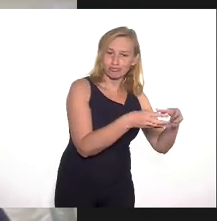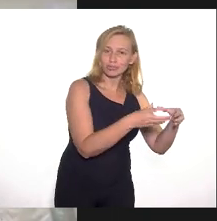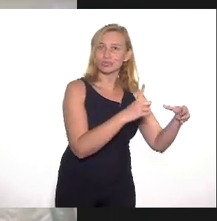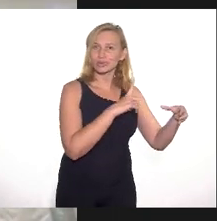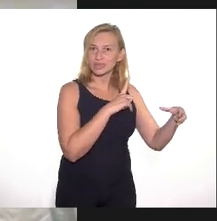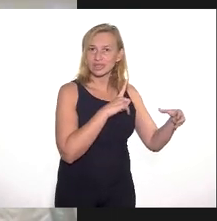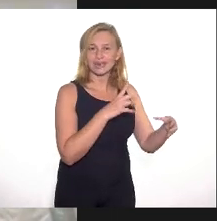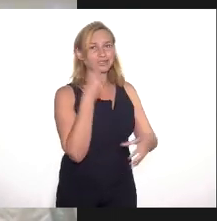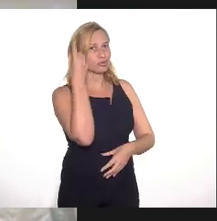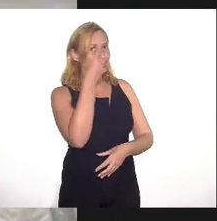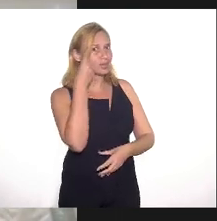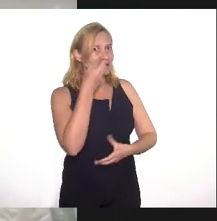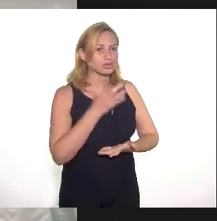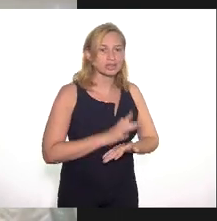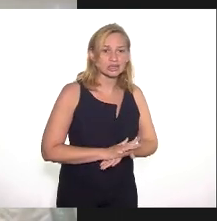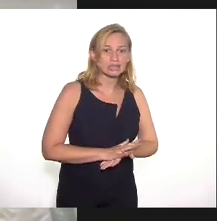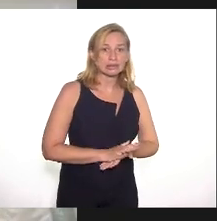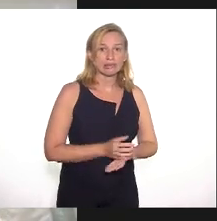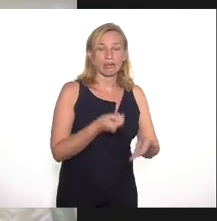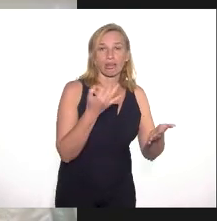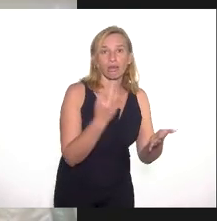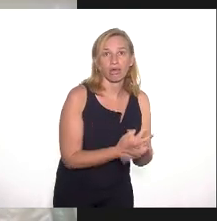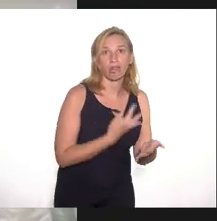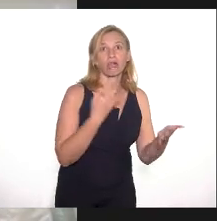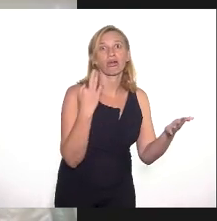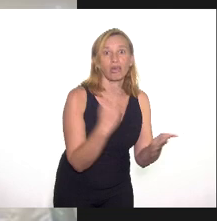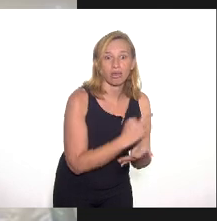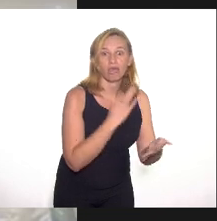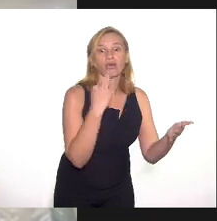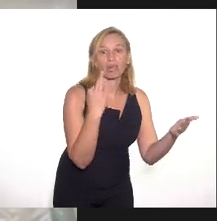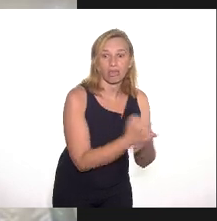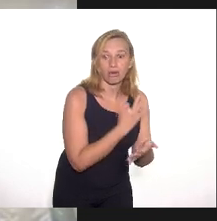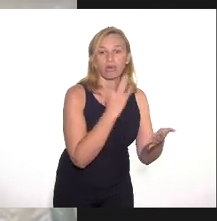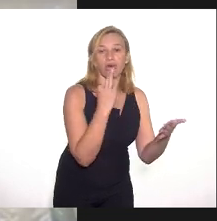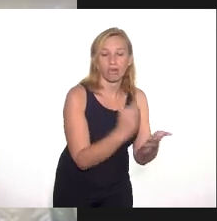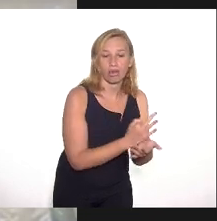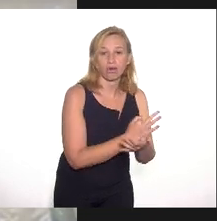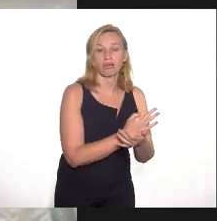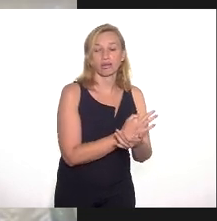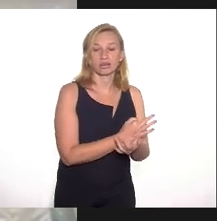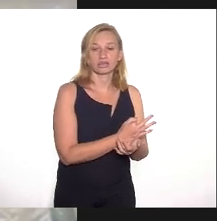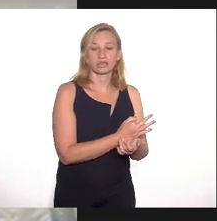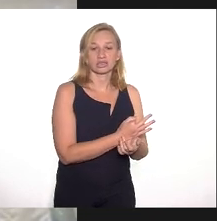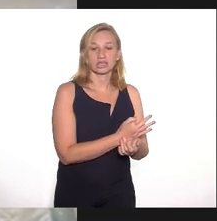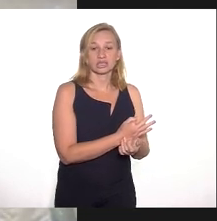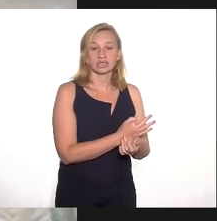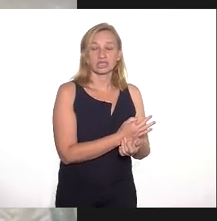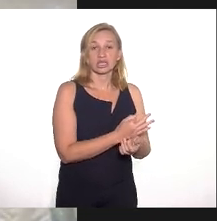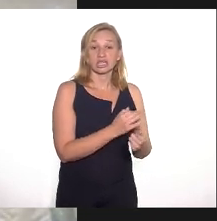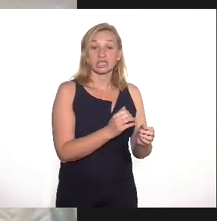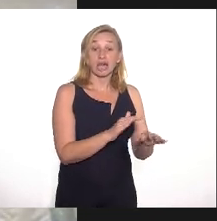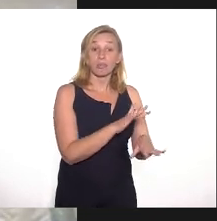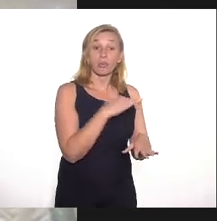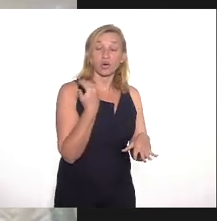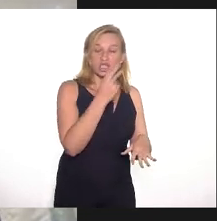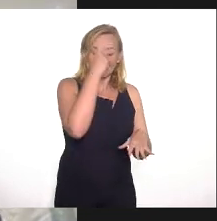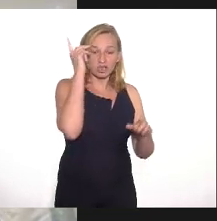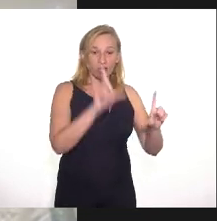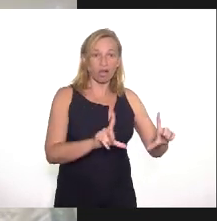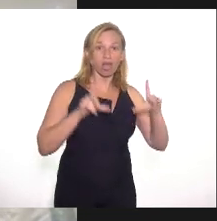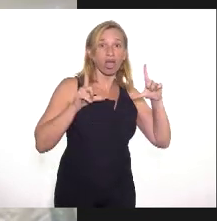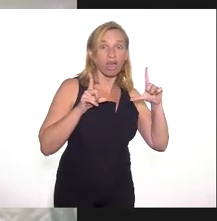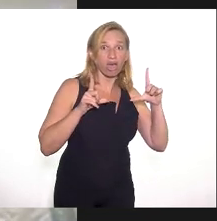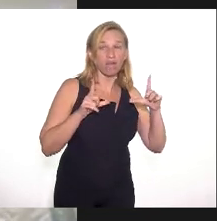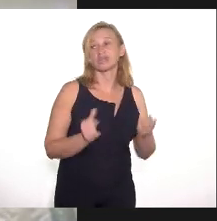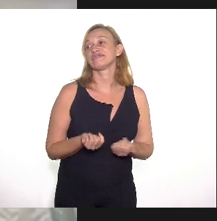de deputados que insiste em querer fazer da desgraça o seu palanque eleitoral. E não foi